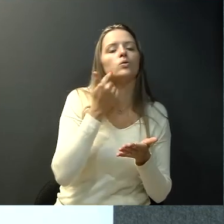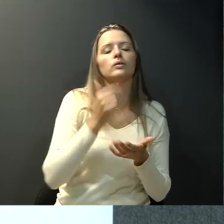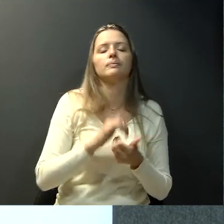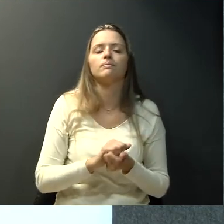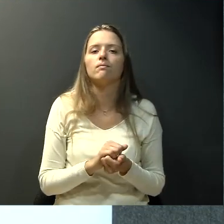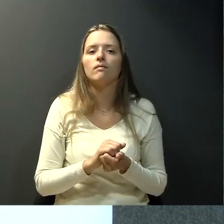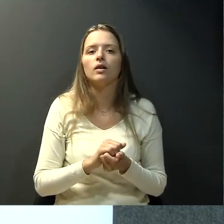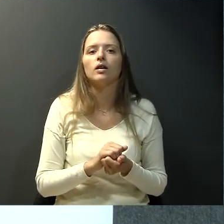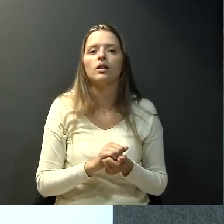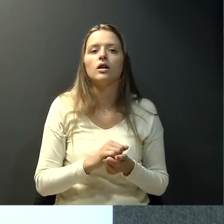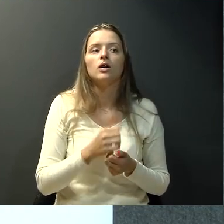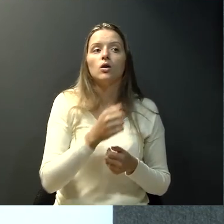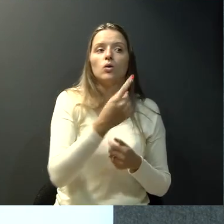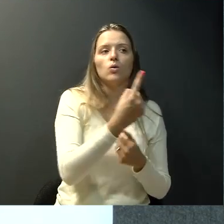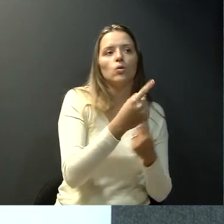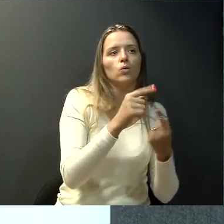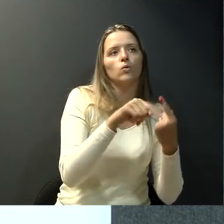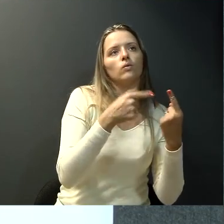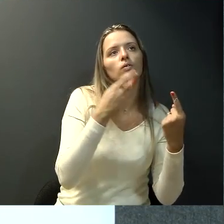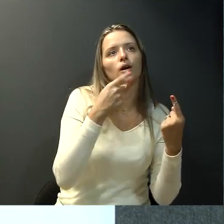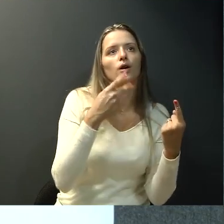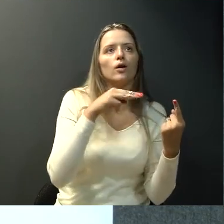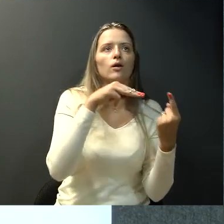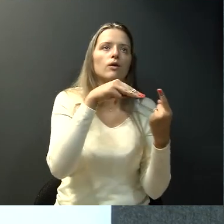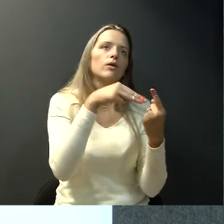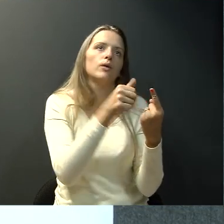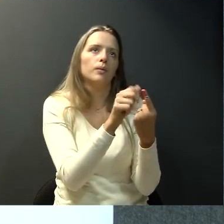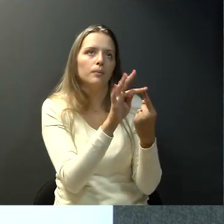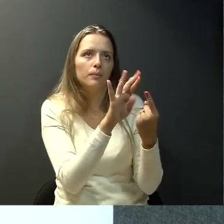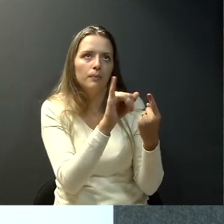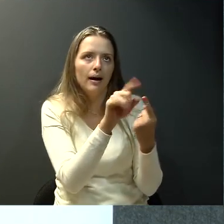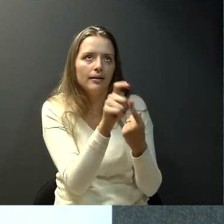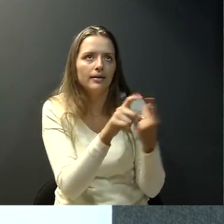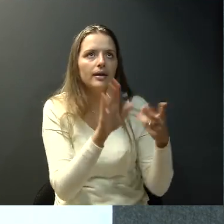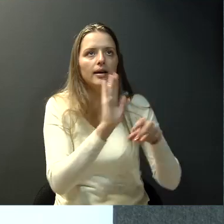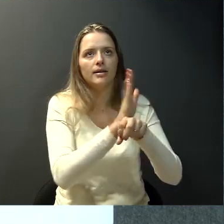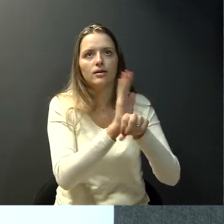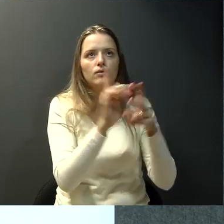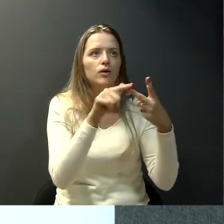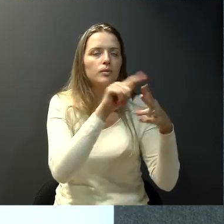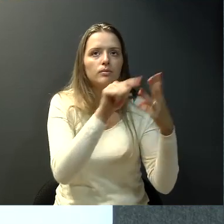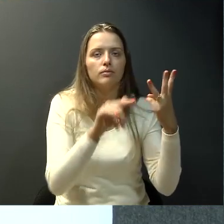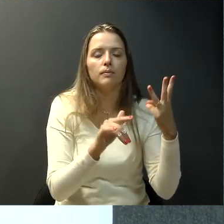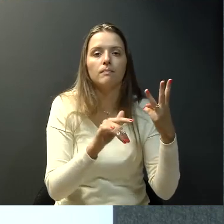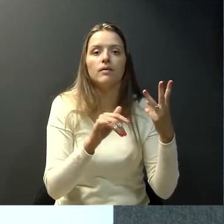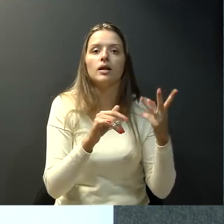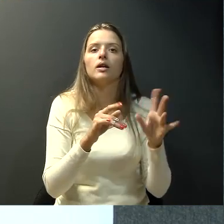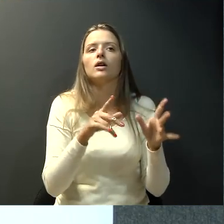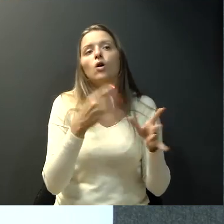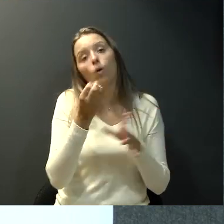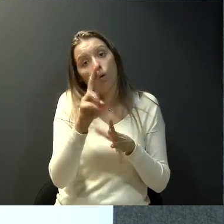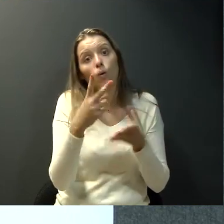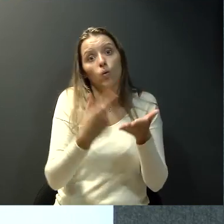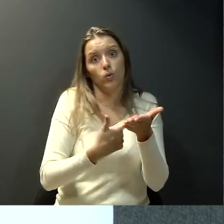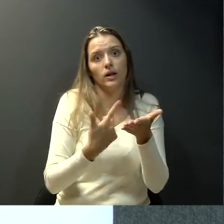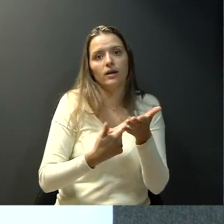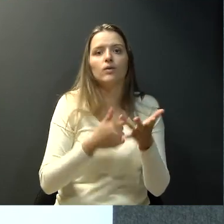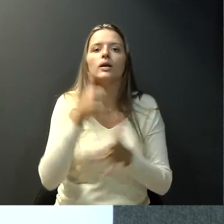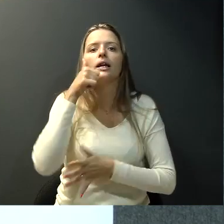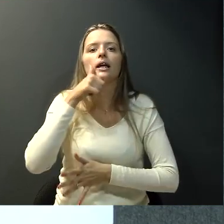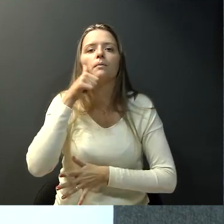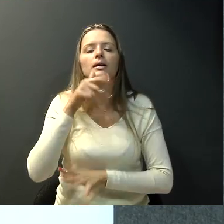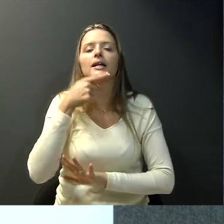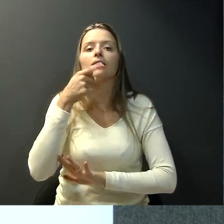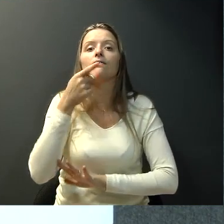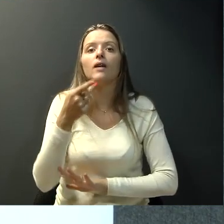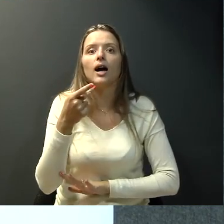entre eles. E daí um disse, o filme fulano, o filme Matrix, o filme... Cada um dizia o nome de um filme ou de um livro. E a